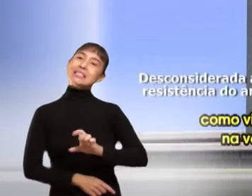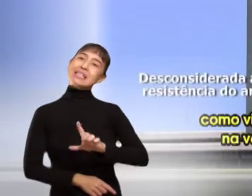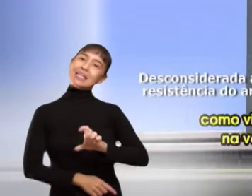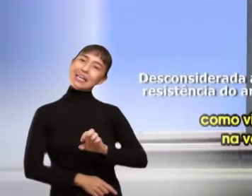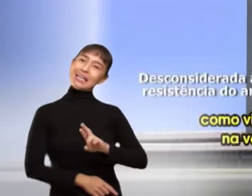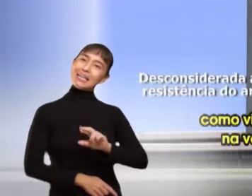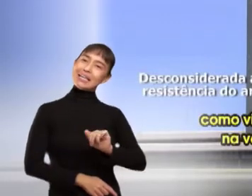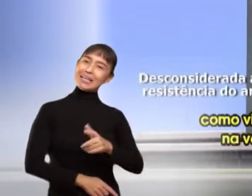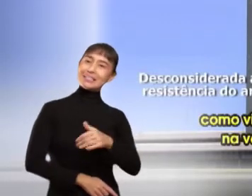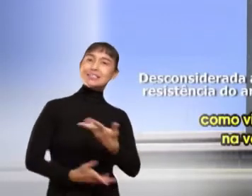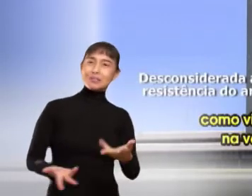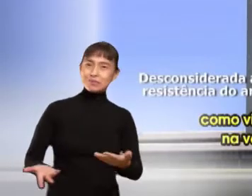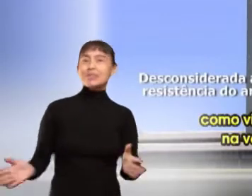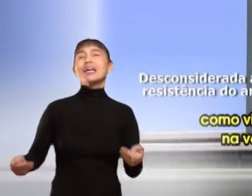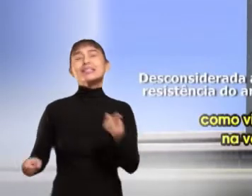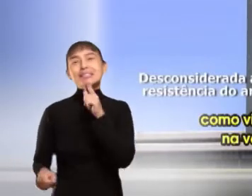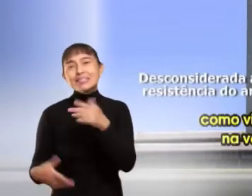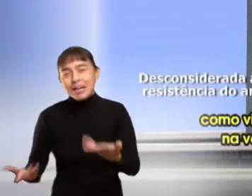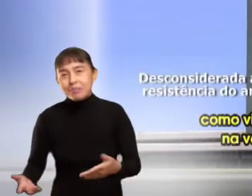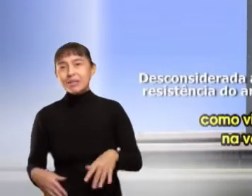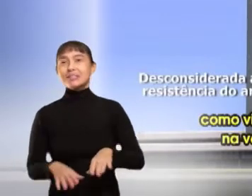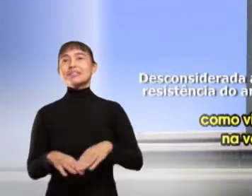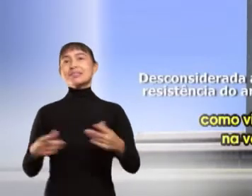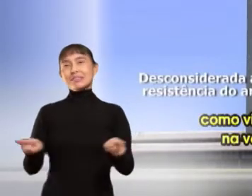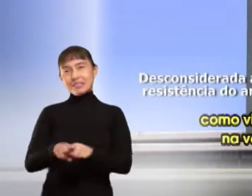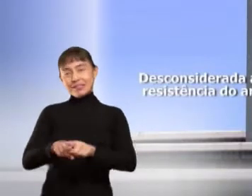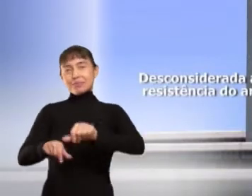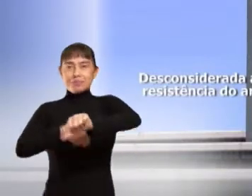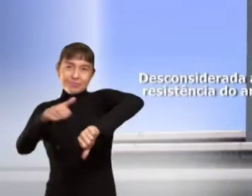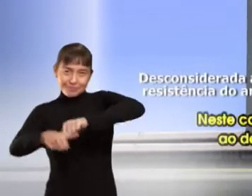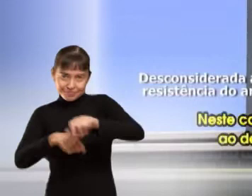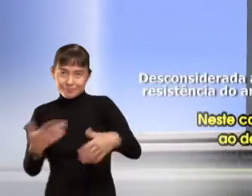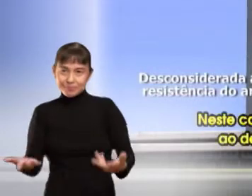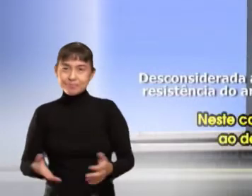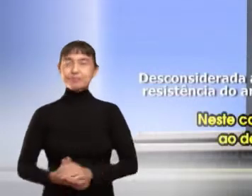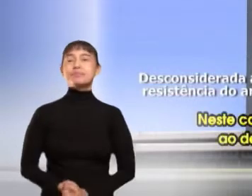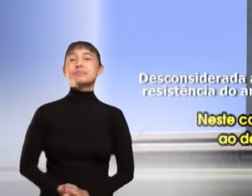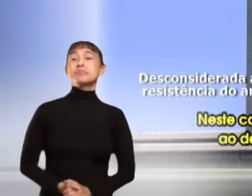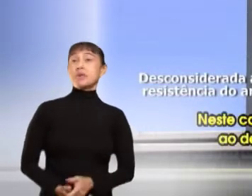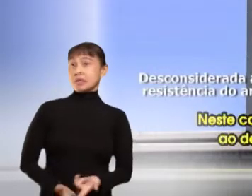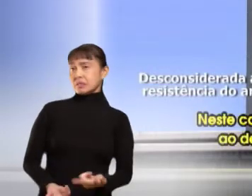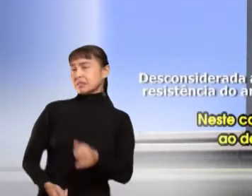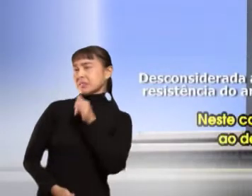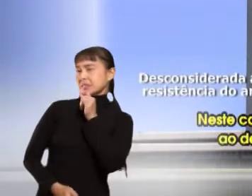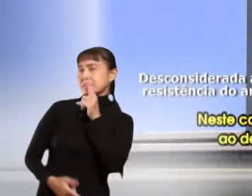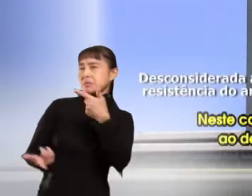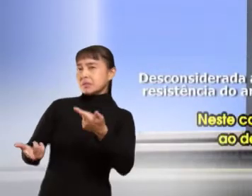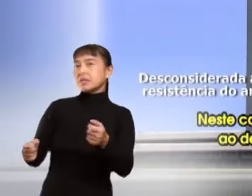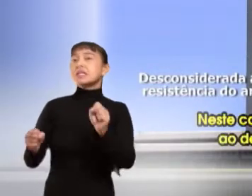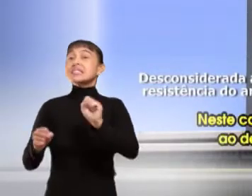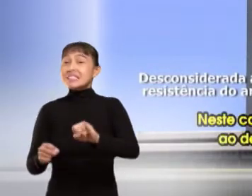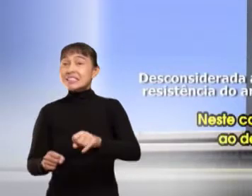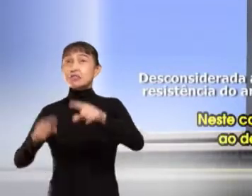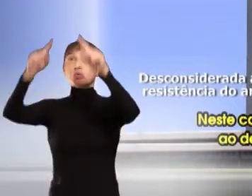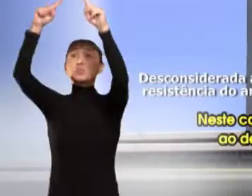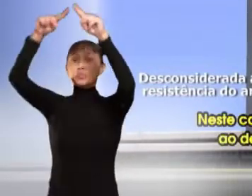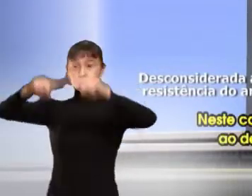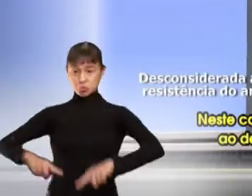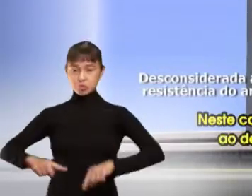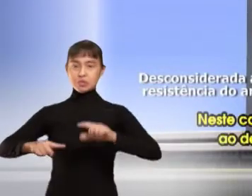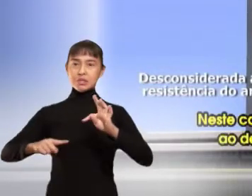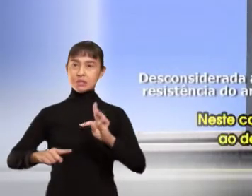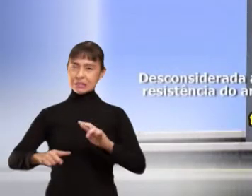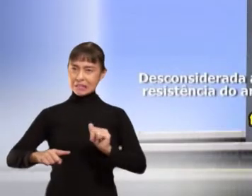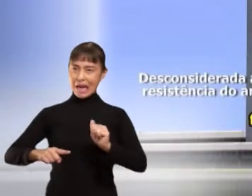vimos, provoca alterações na velocidade tangencial. Neste caso, se a trajetória relativa